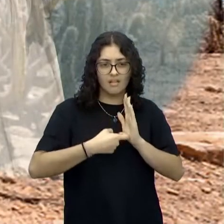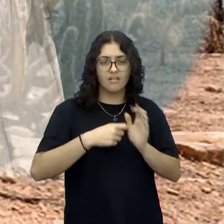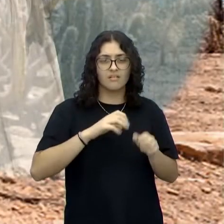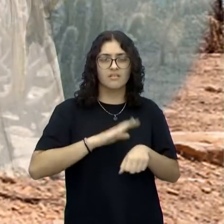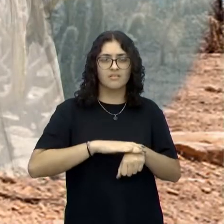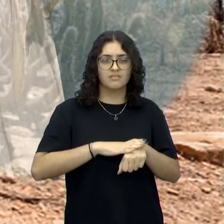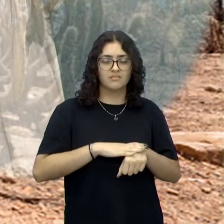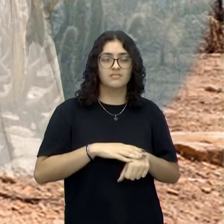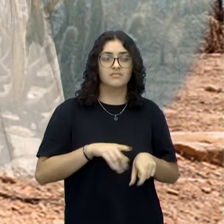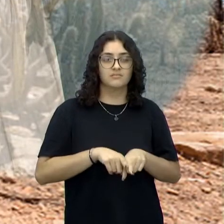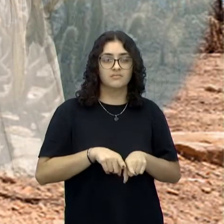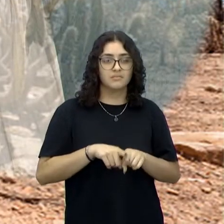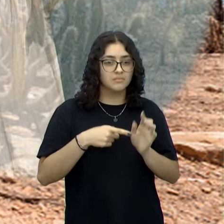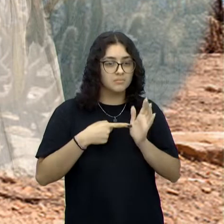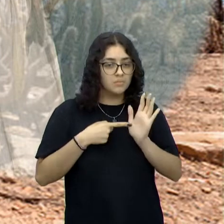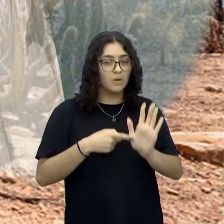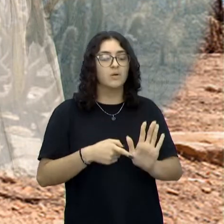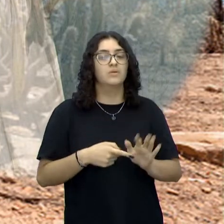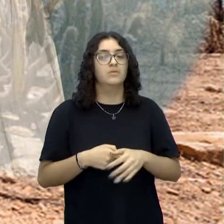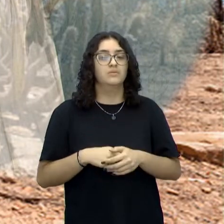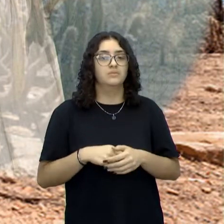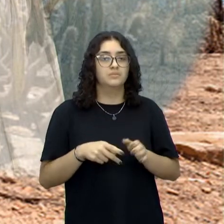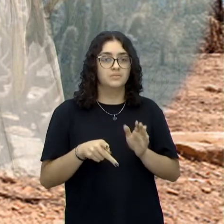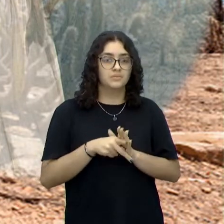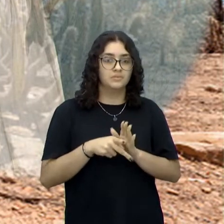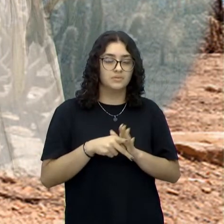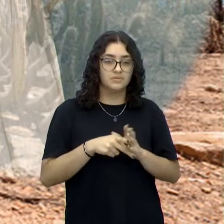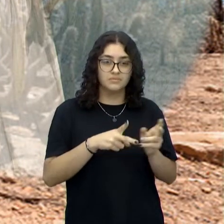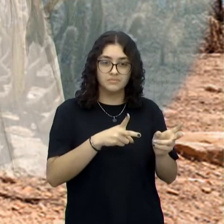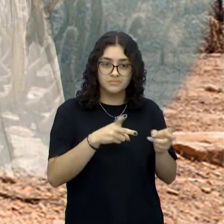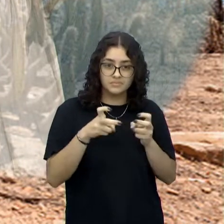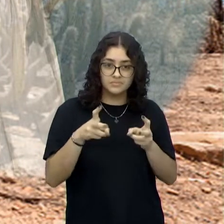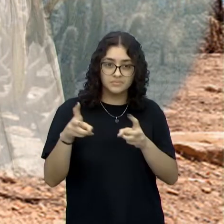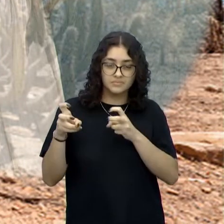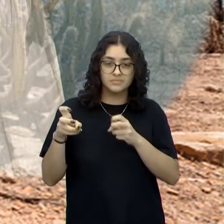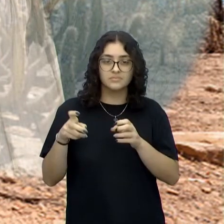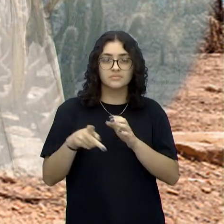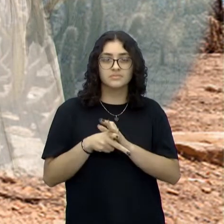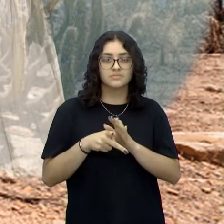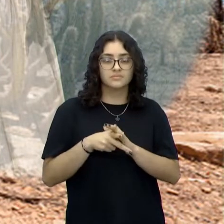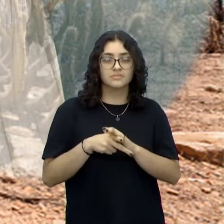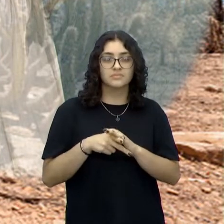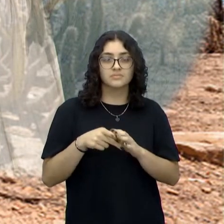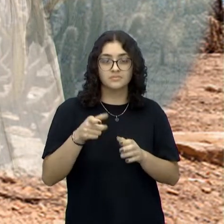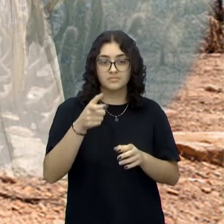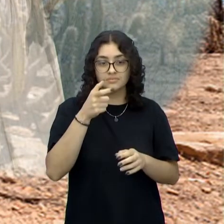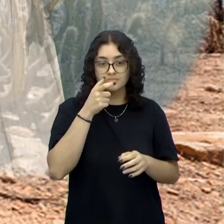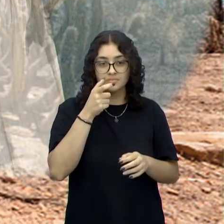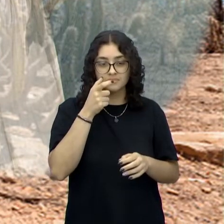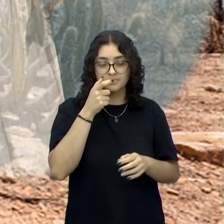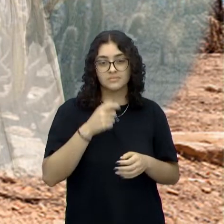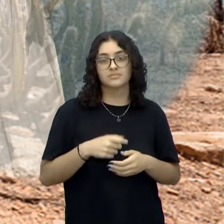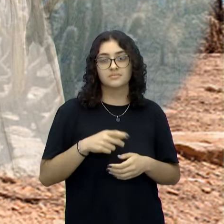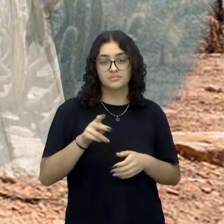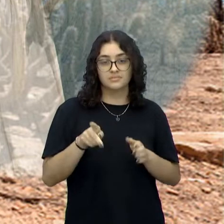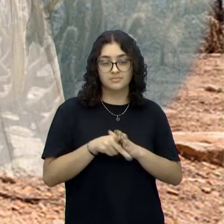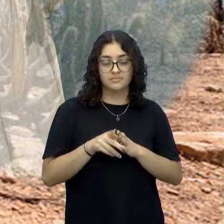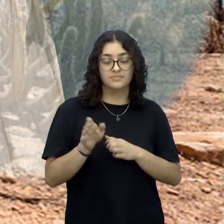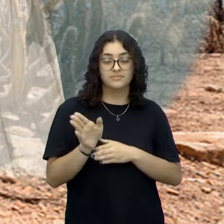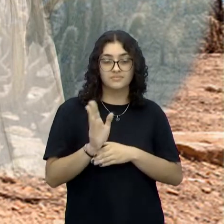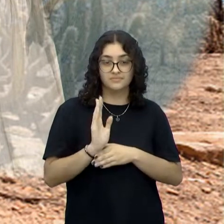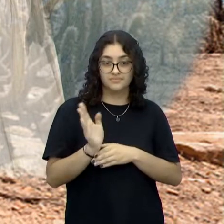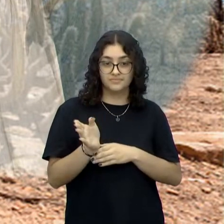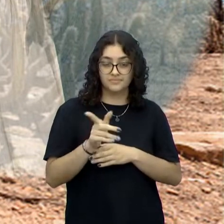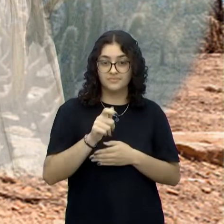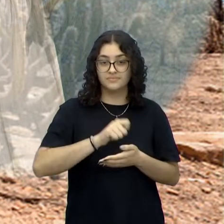faz, em que a gente aponta as nossas percepções sobre a obra que a gente assistiu, no caso do filme, né? Então